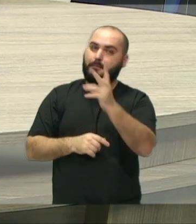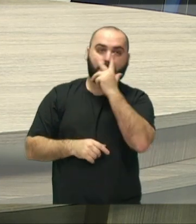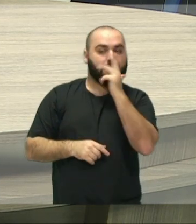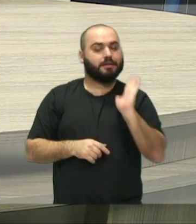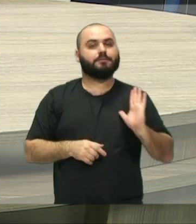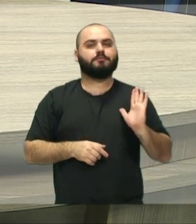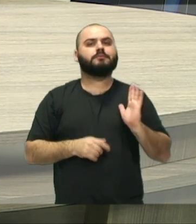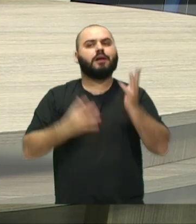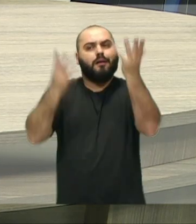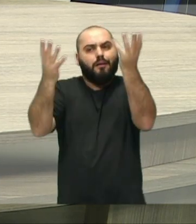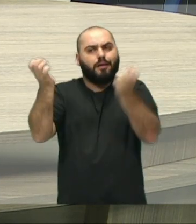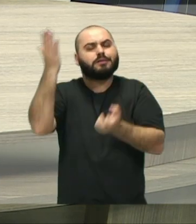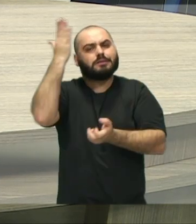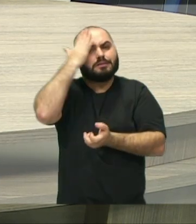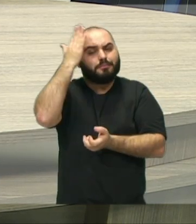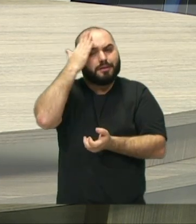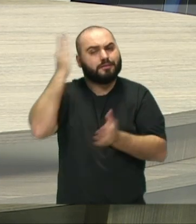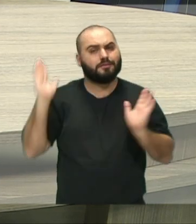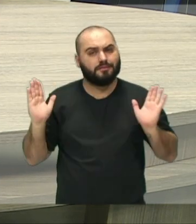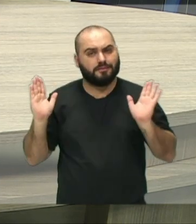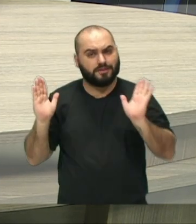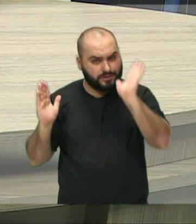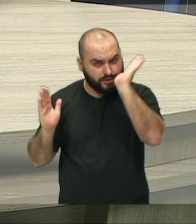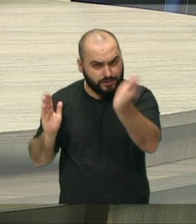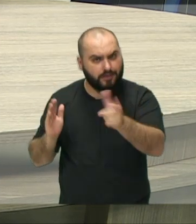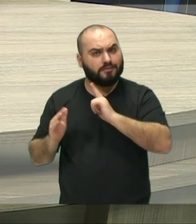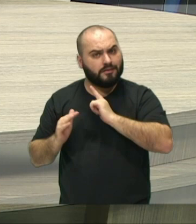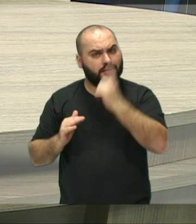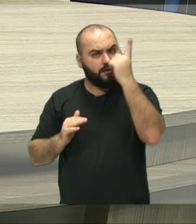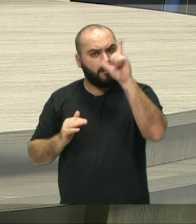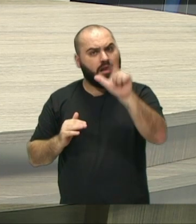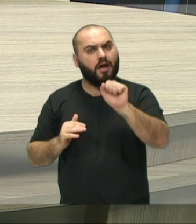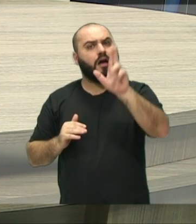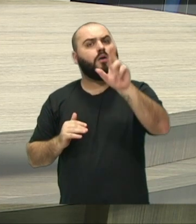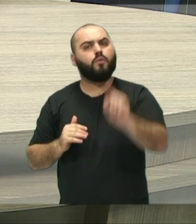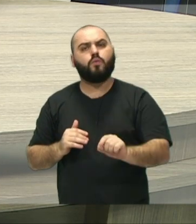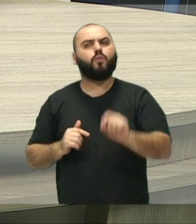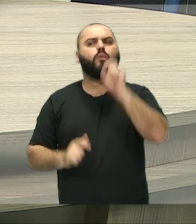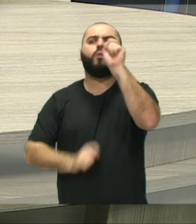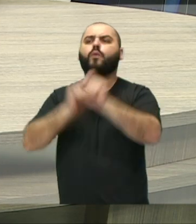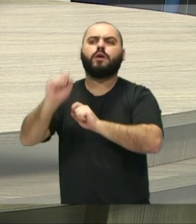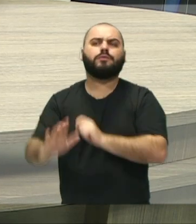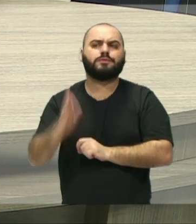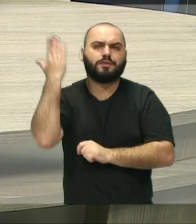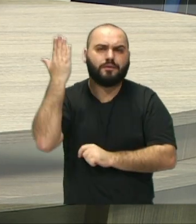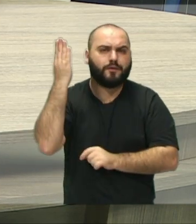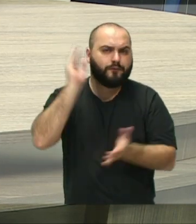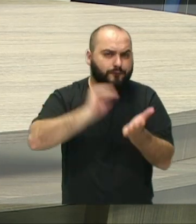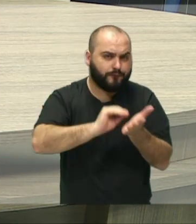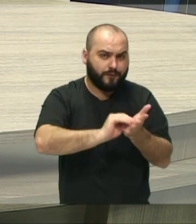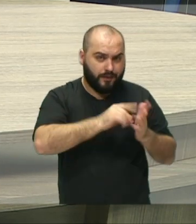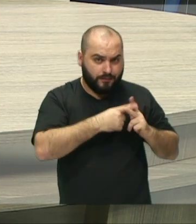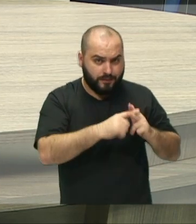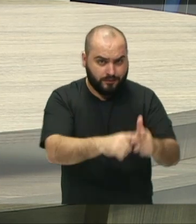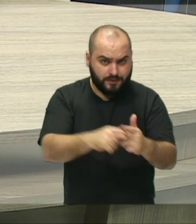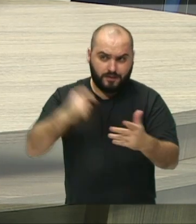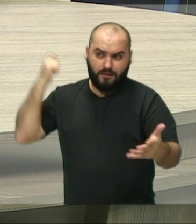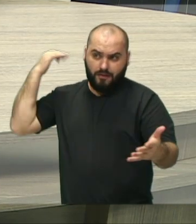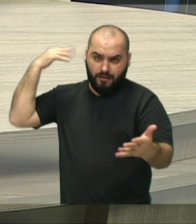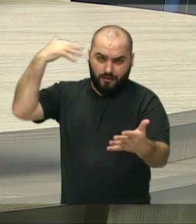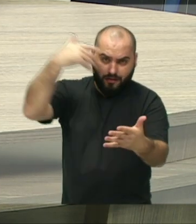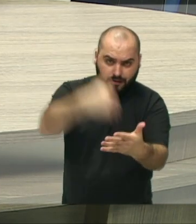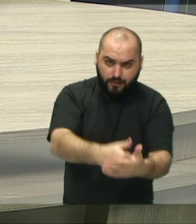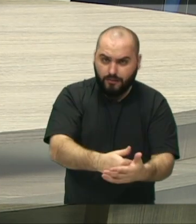Eu gostaria de saber, assim, já tem um laudo, o que foi que provocou? Foi falta de manutenção ao longo dos